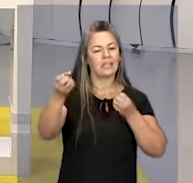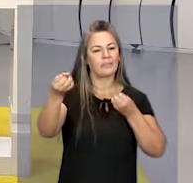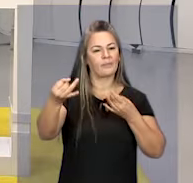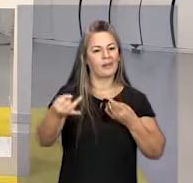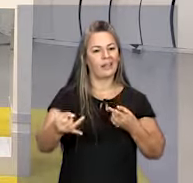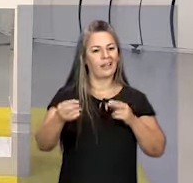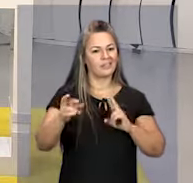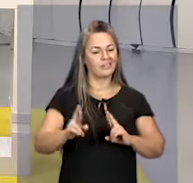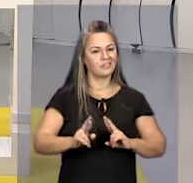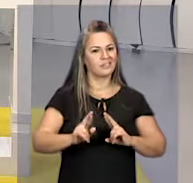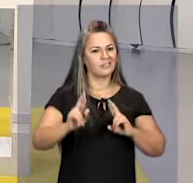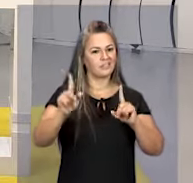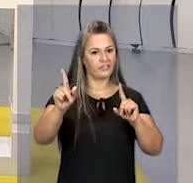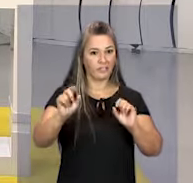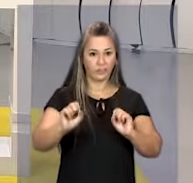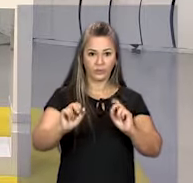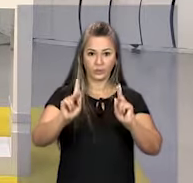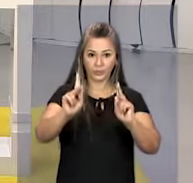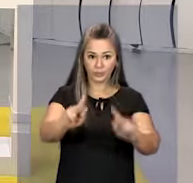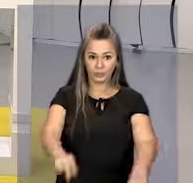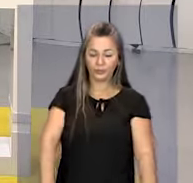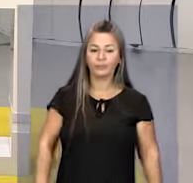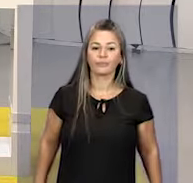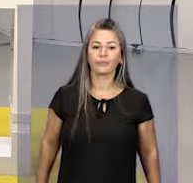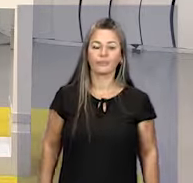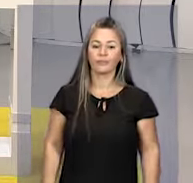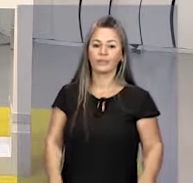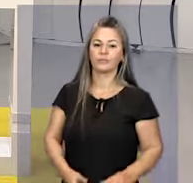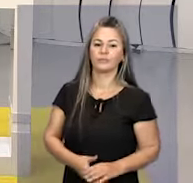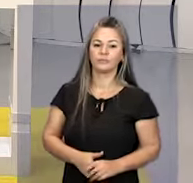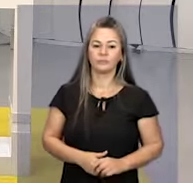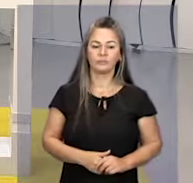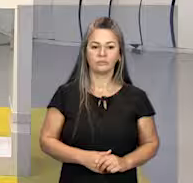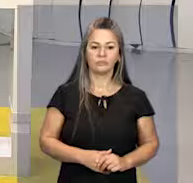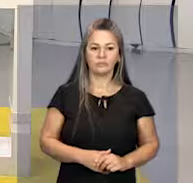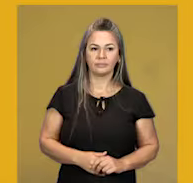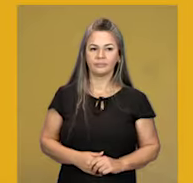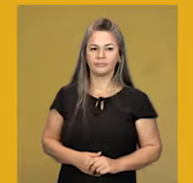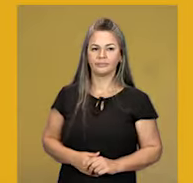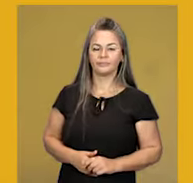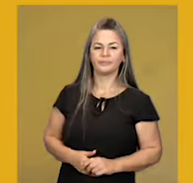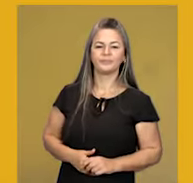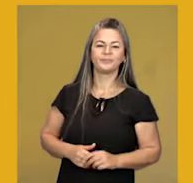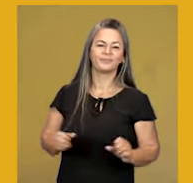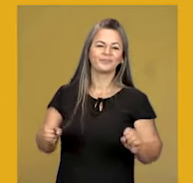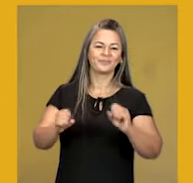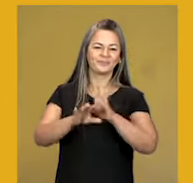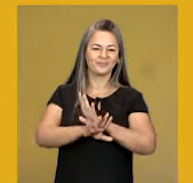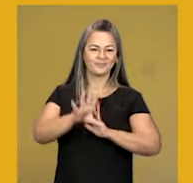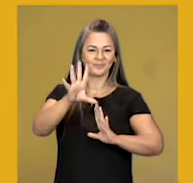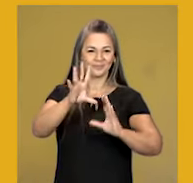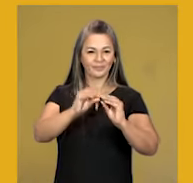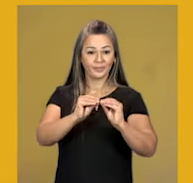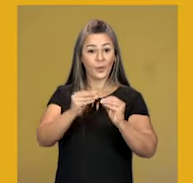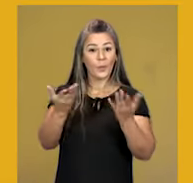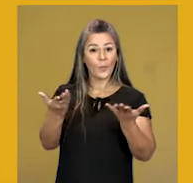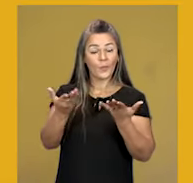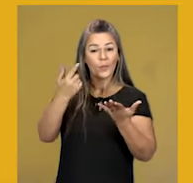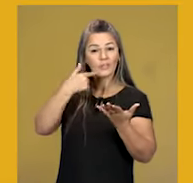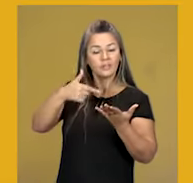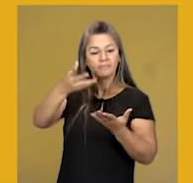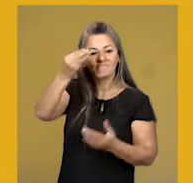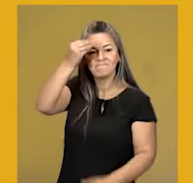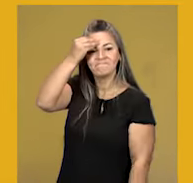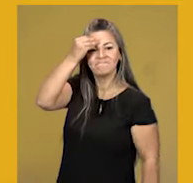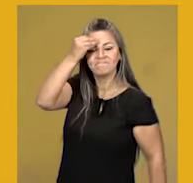para a mesma palavra, belezinha? Continuando. Hoje nós aprendemos que um mito